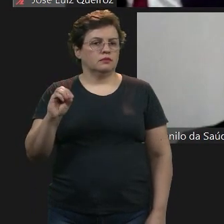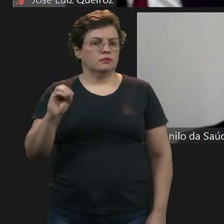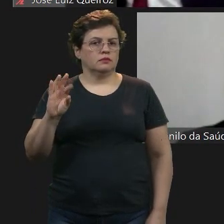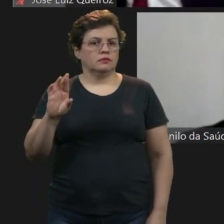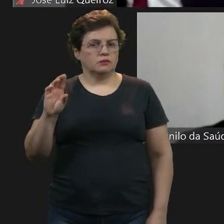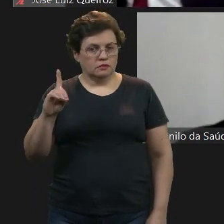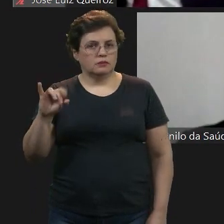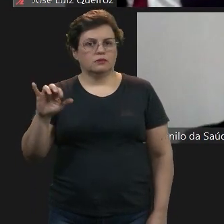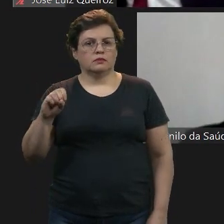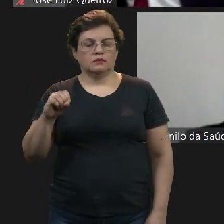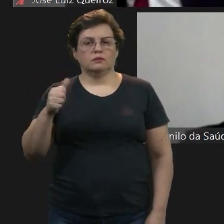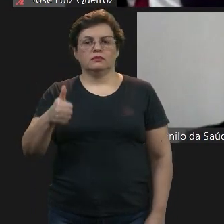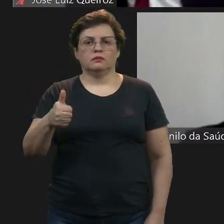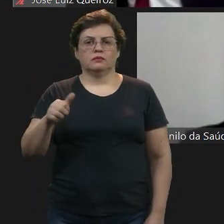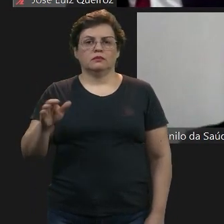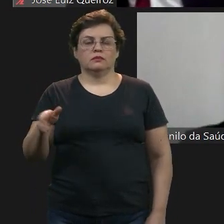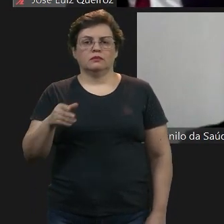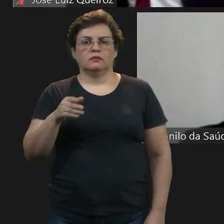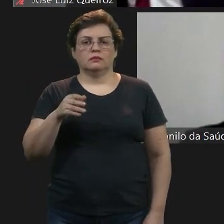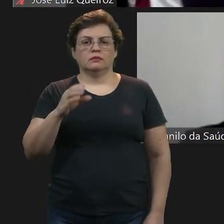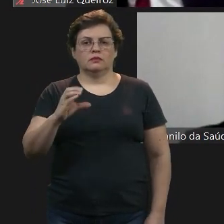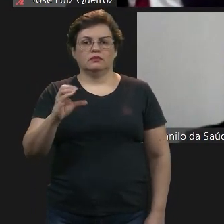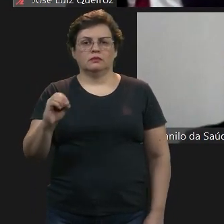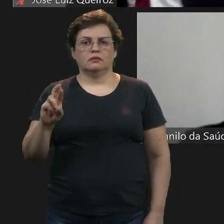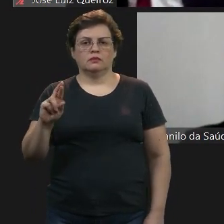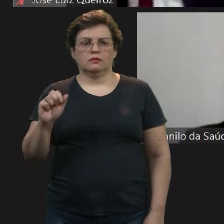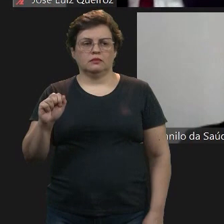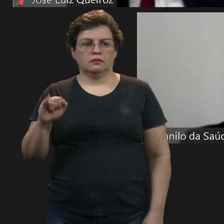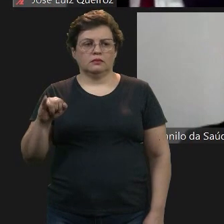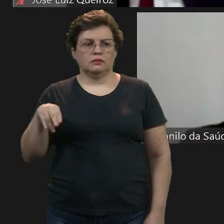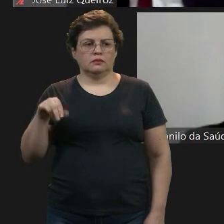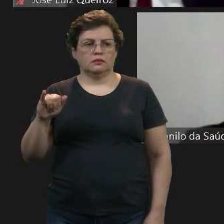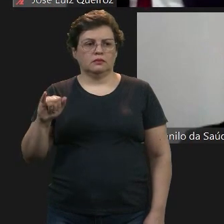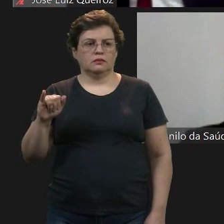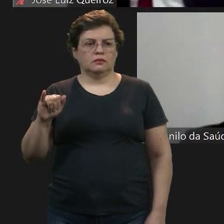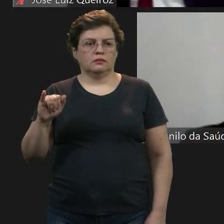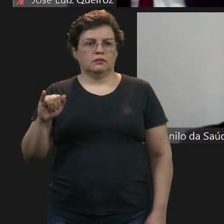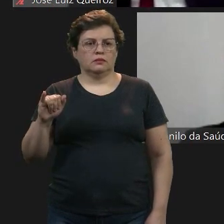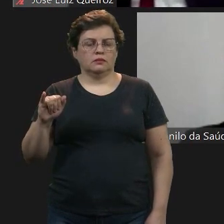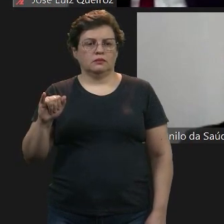Sim. Vereador professor Mário Coraini Júnior. Sim.